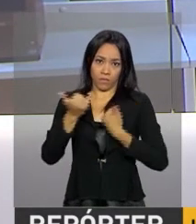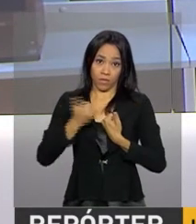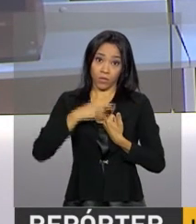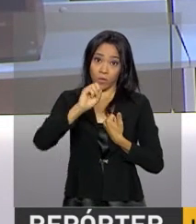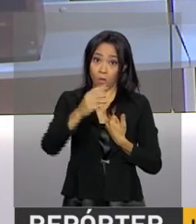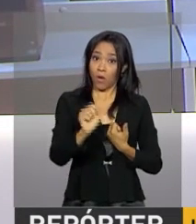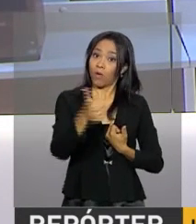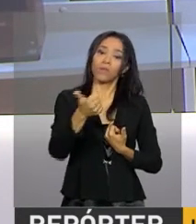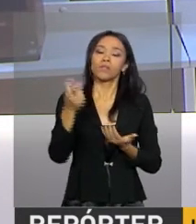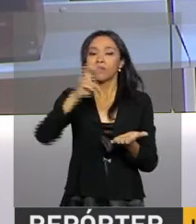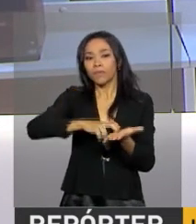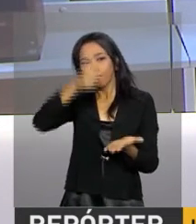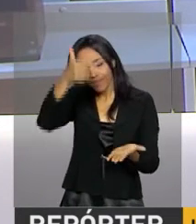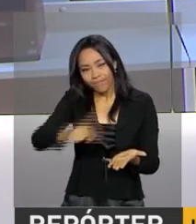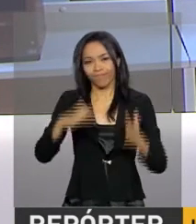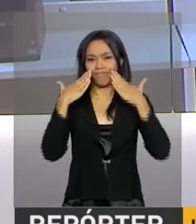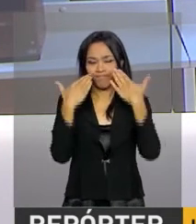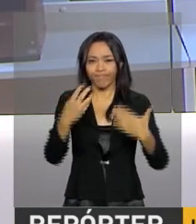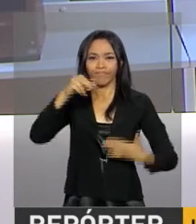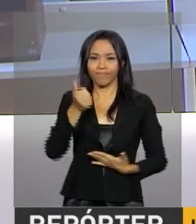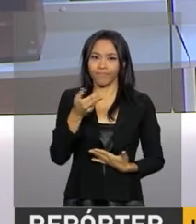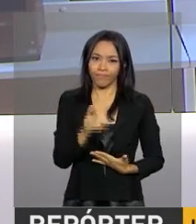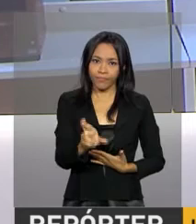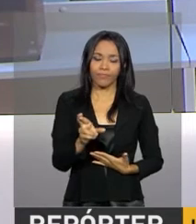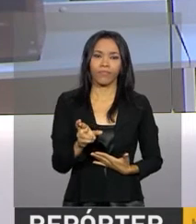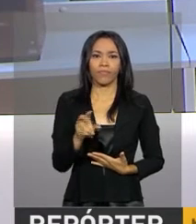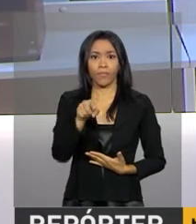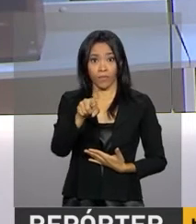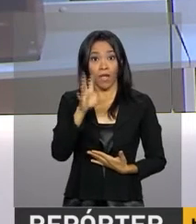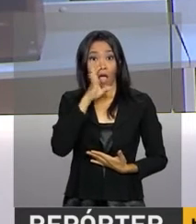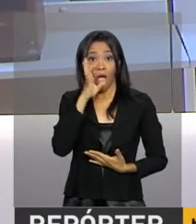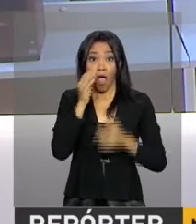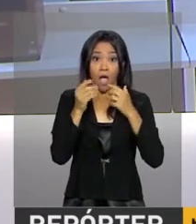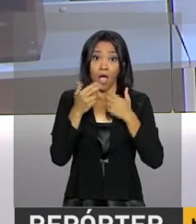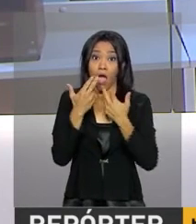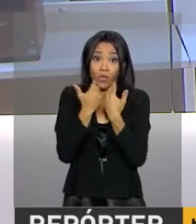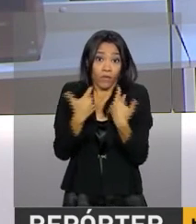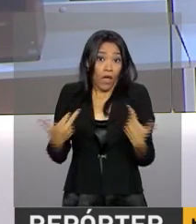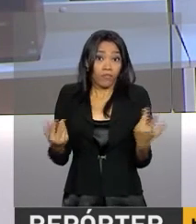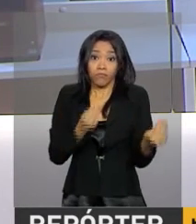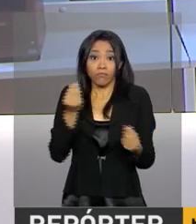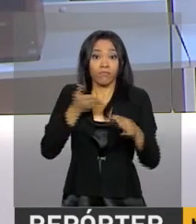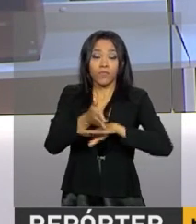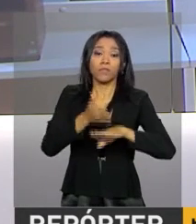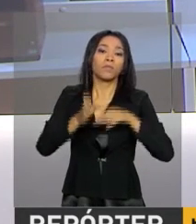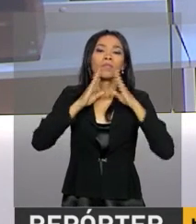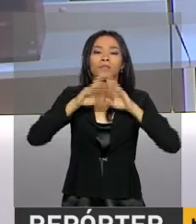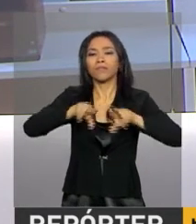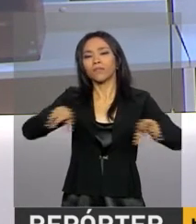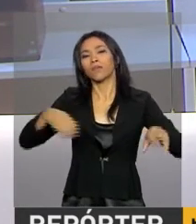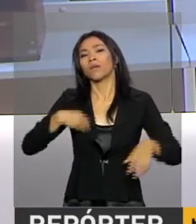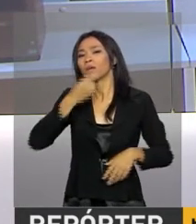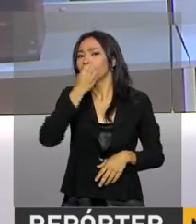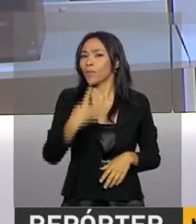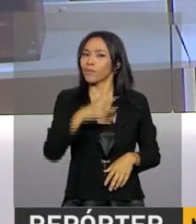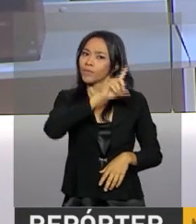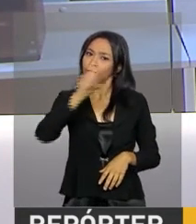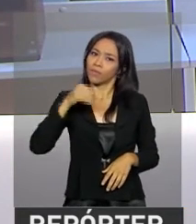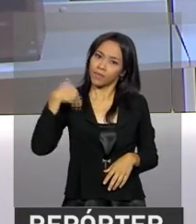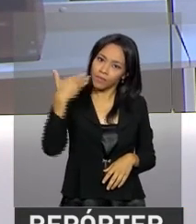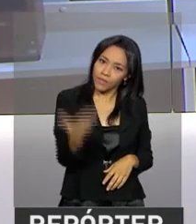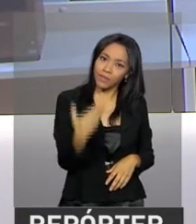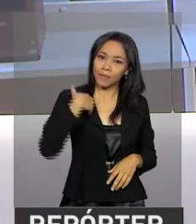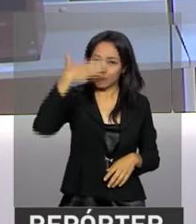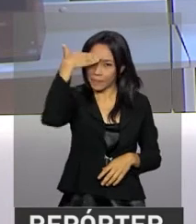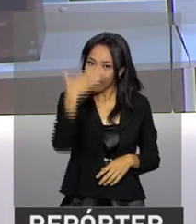ou às 11 da manhã na próxima edição do repórter nbr acompanhe também as novidades em nossas redes sociais bom dia pra você